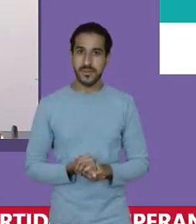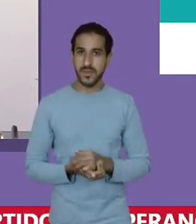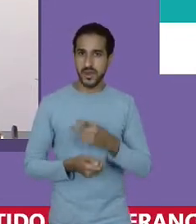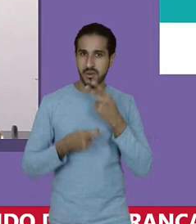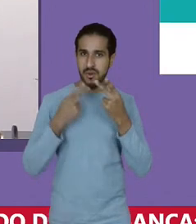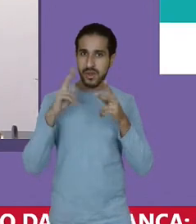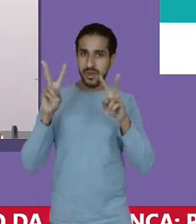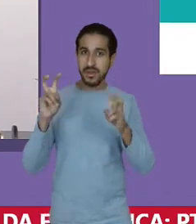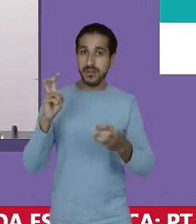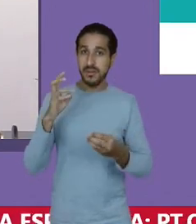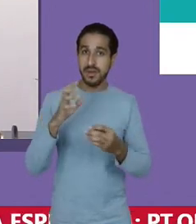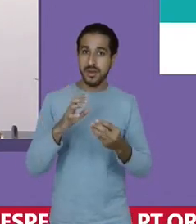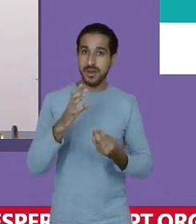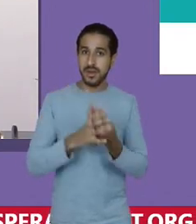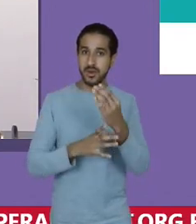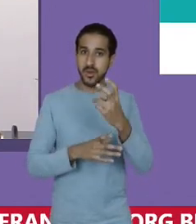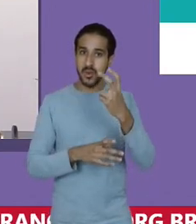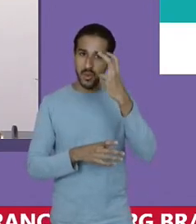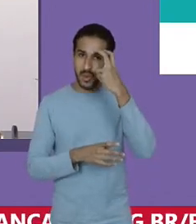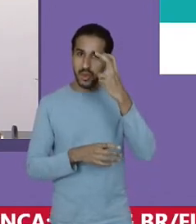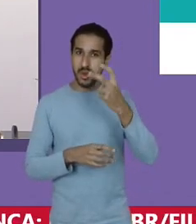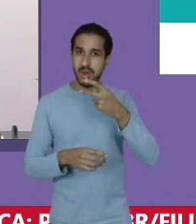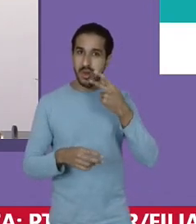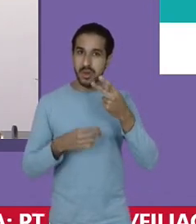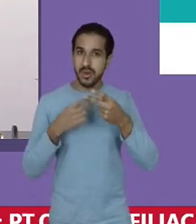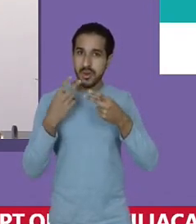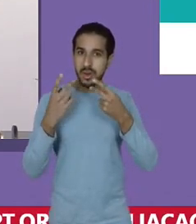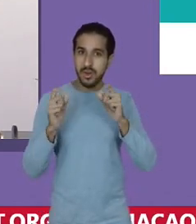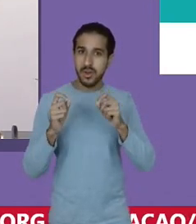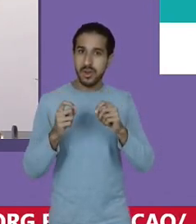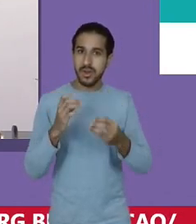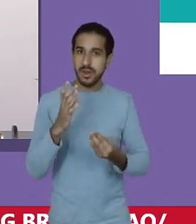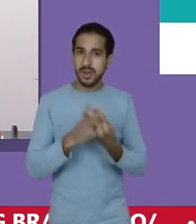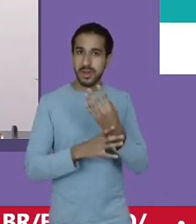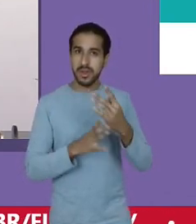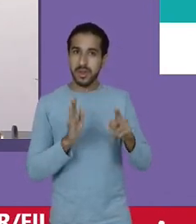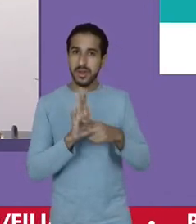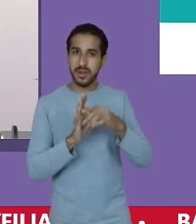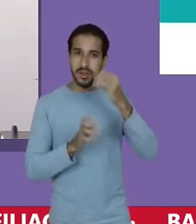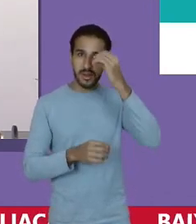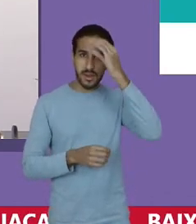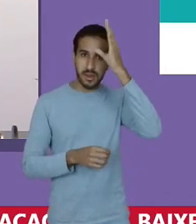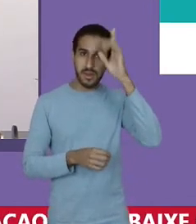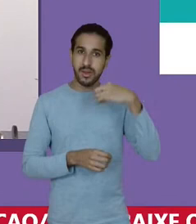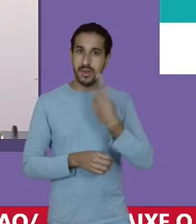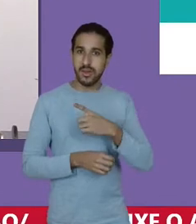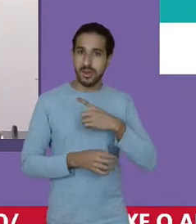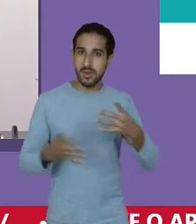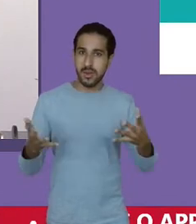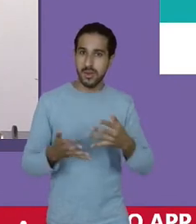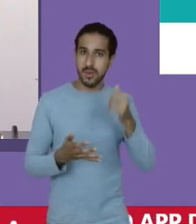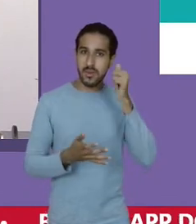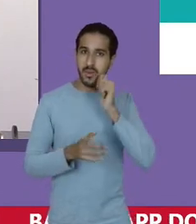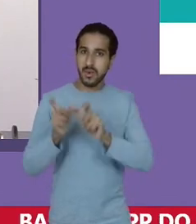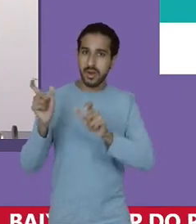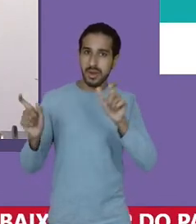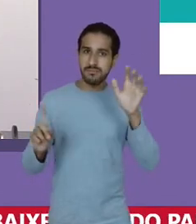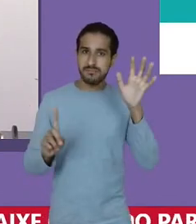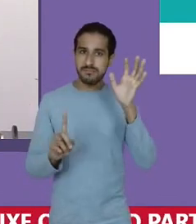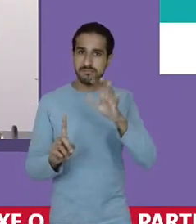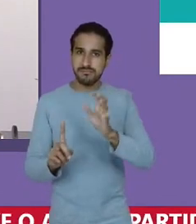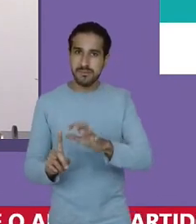falo de produção da cultura, aqui eu coloco a produção do saber, Nós temos hoje mulheres